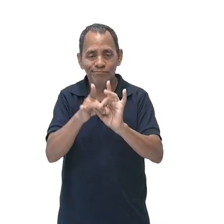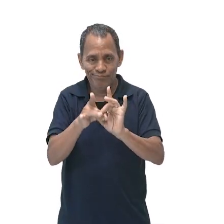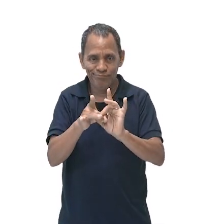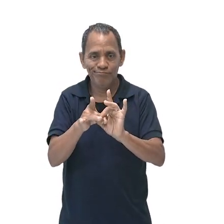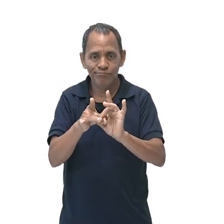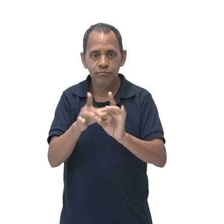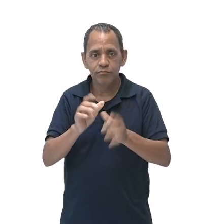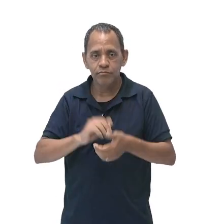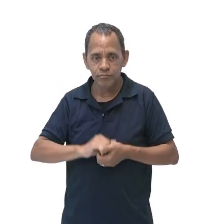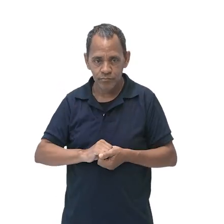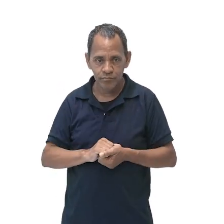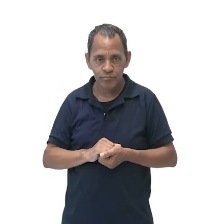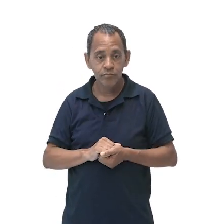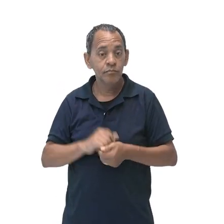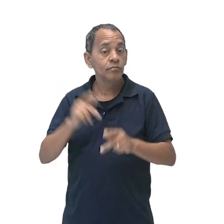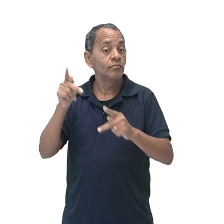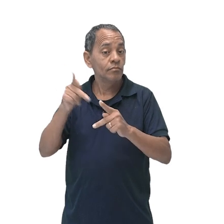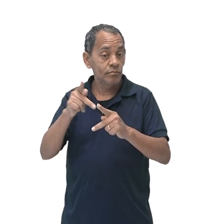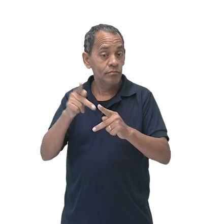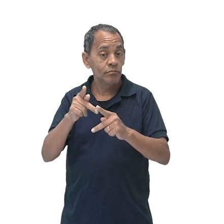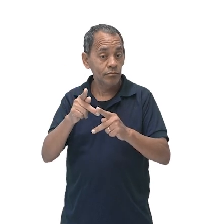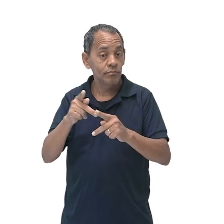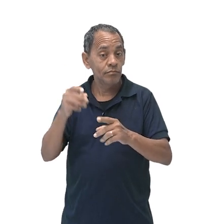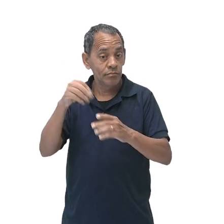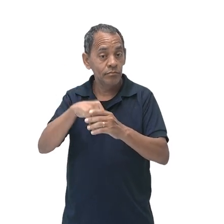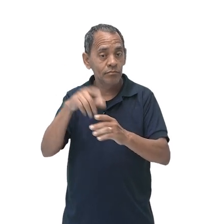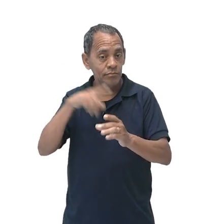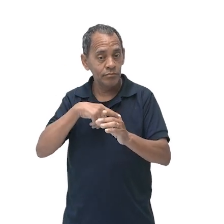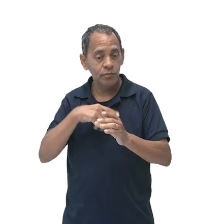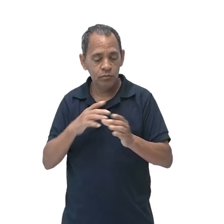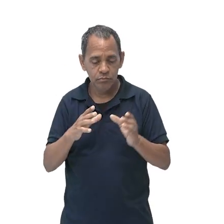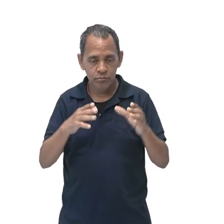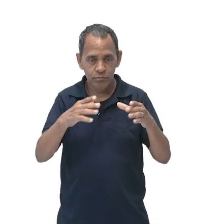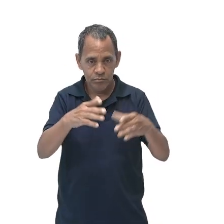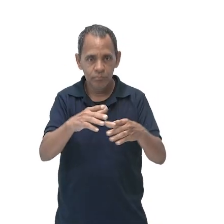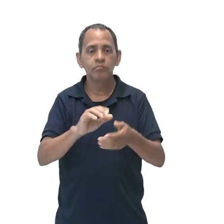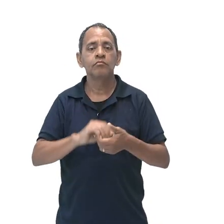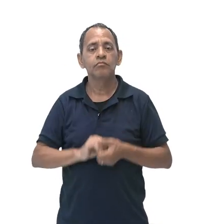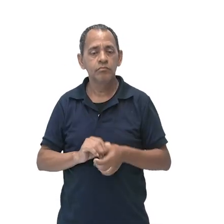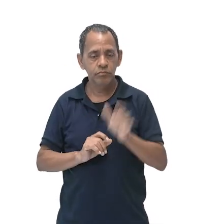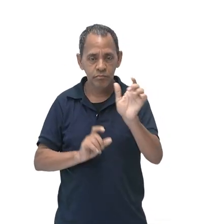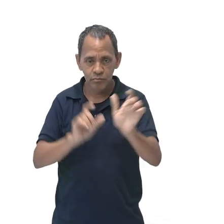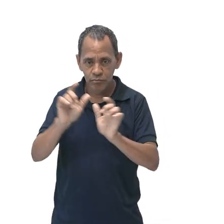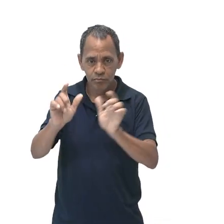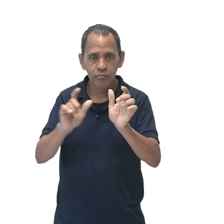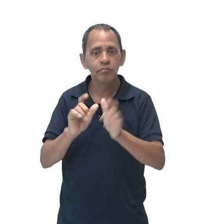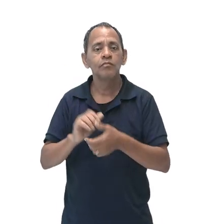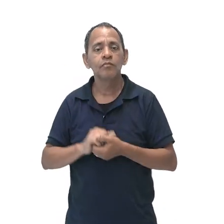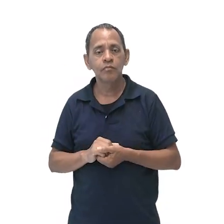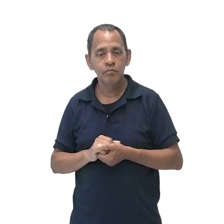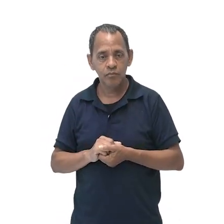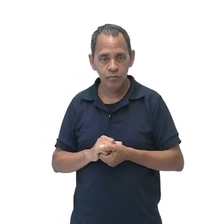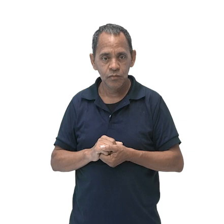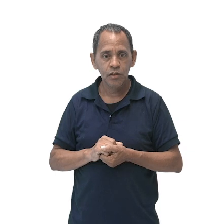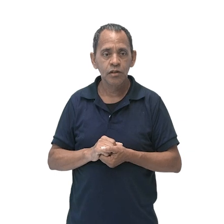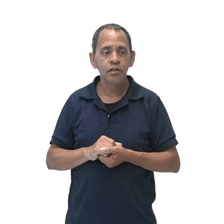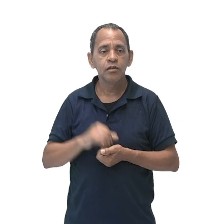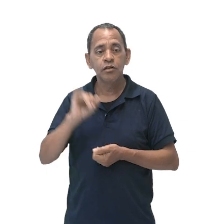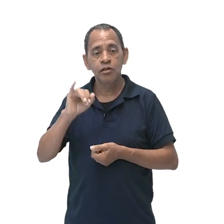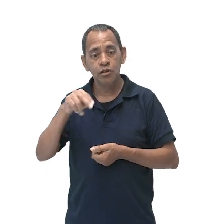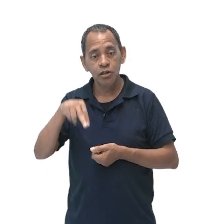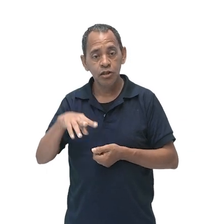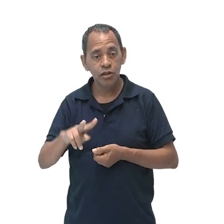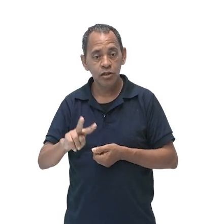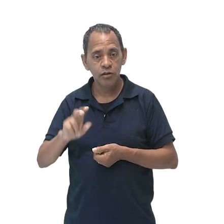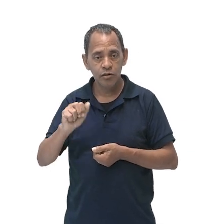diversas. A preposição, que também faz parte da classe de palavras invariáveis, ela tem a função de conectar